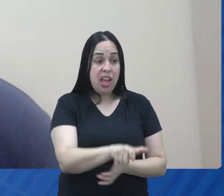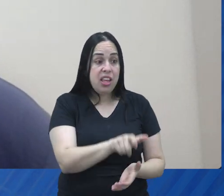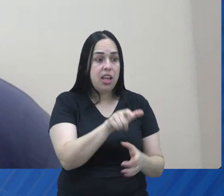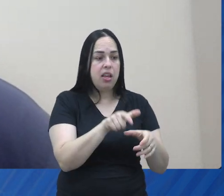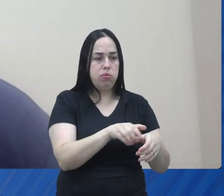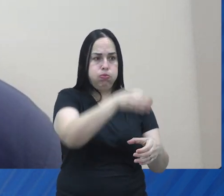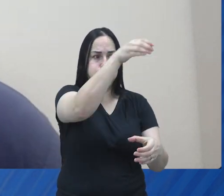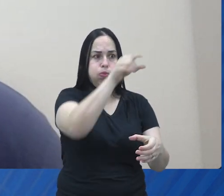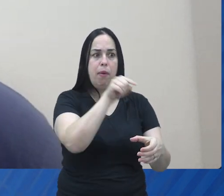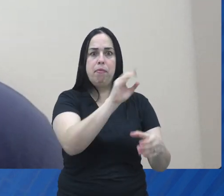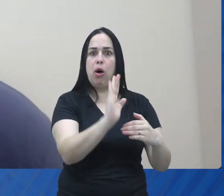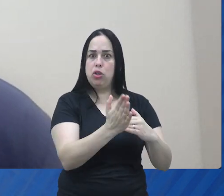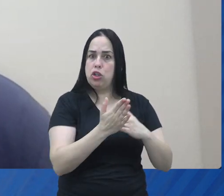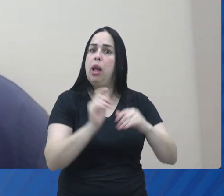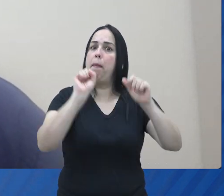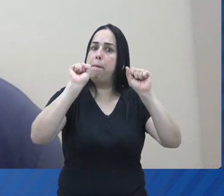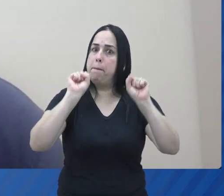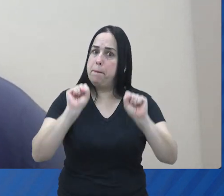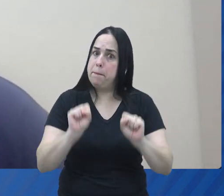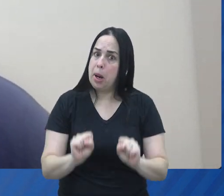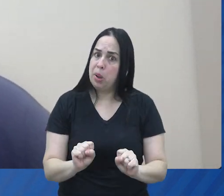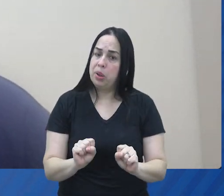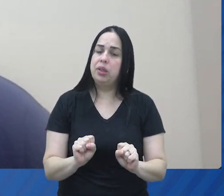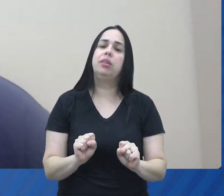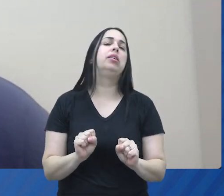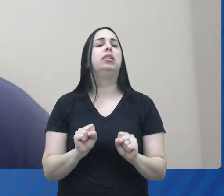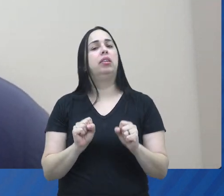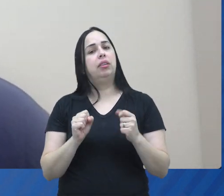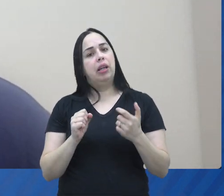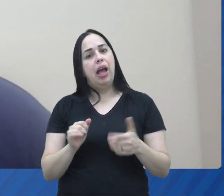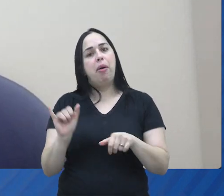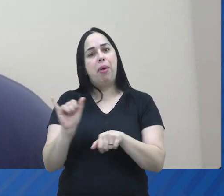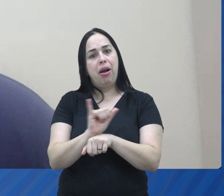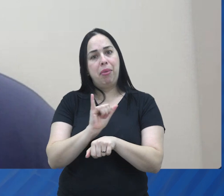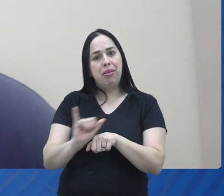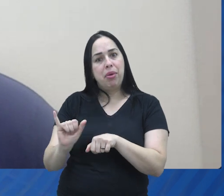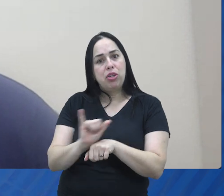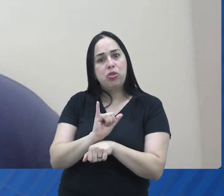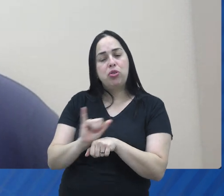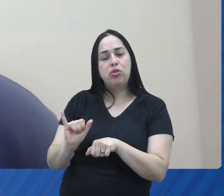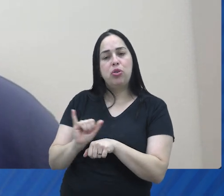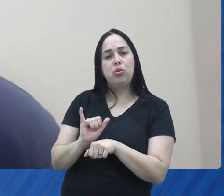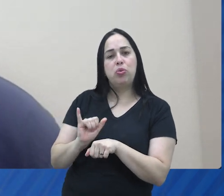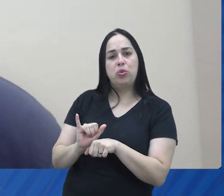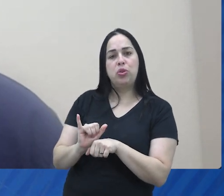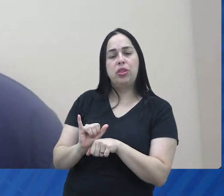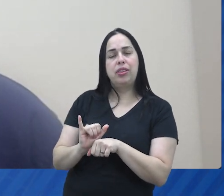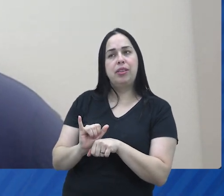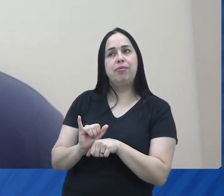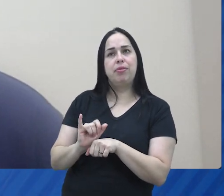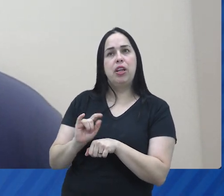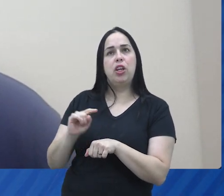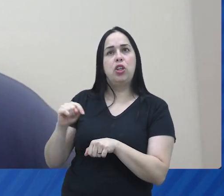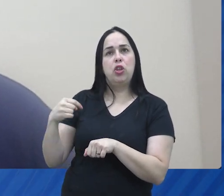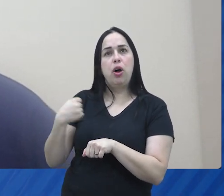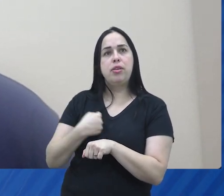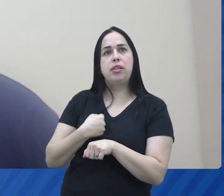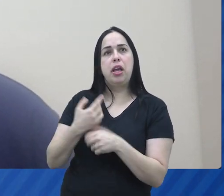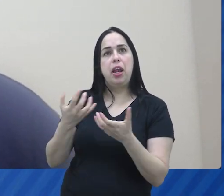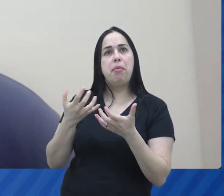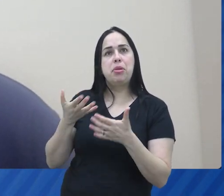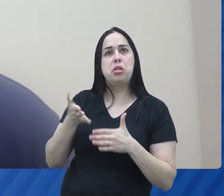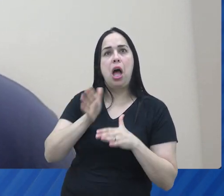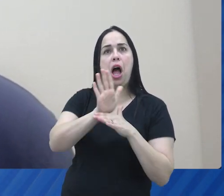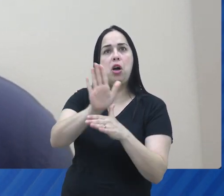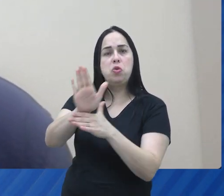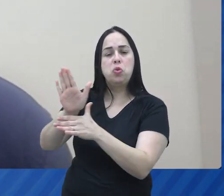produzir bons resultados, comprovadamente, realmente acontece. É uma forma da Câmara, naturalmente, refletir as